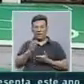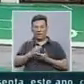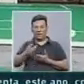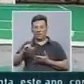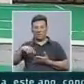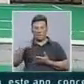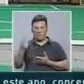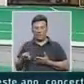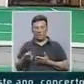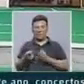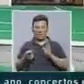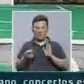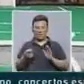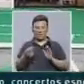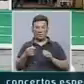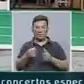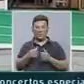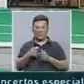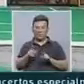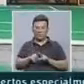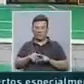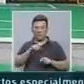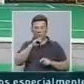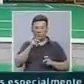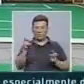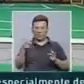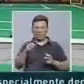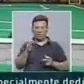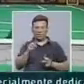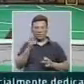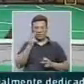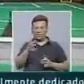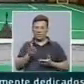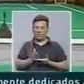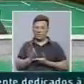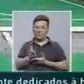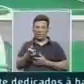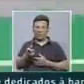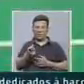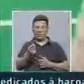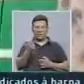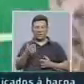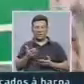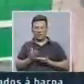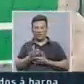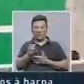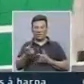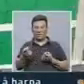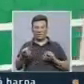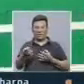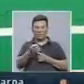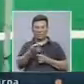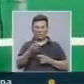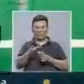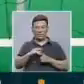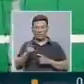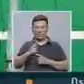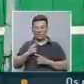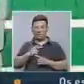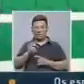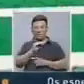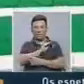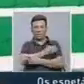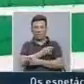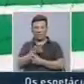partir de amanhã, mas para todos os efeitos podem estar aqui sempre a ver isso a decorrer. Ora, vai estando aqui a decorrer a competição entre a Universidade